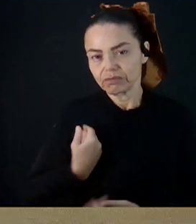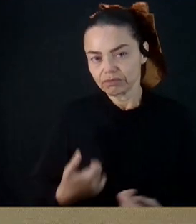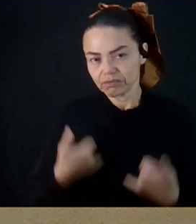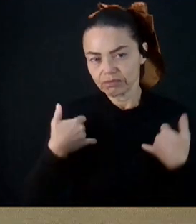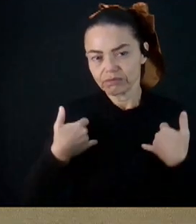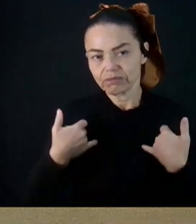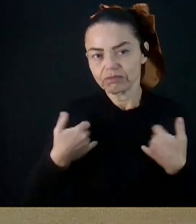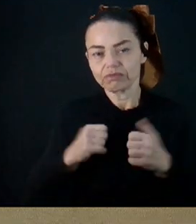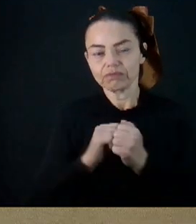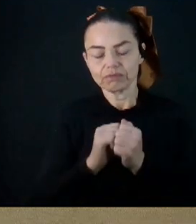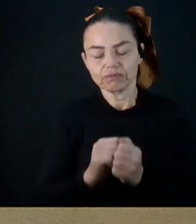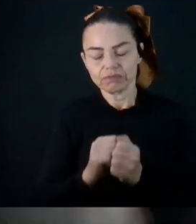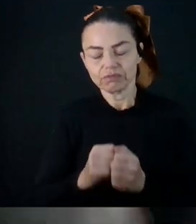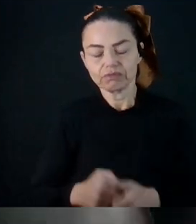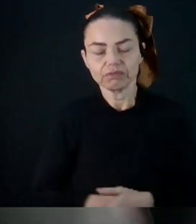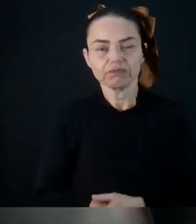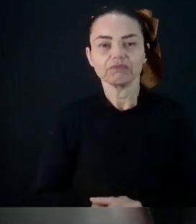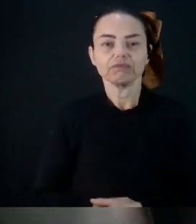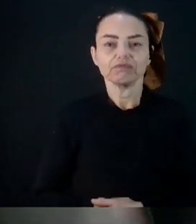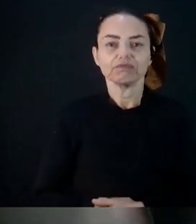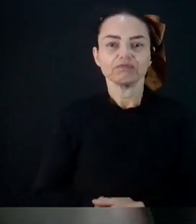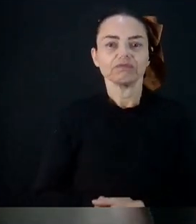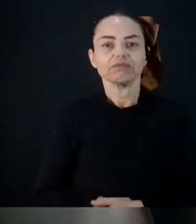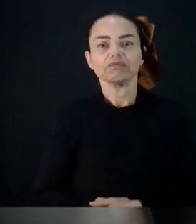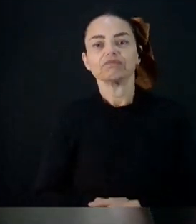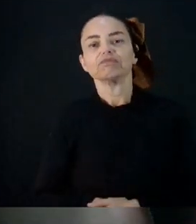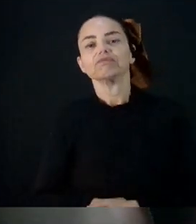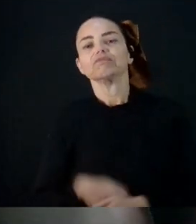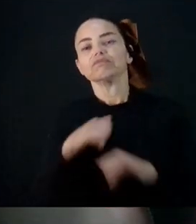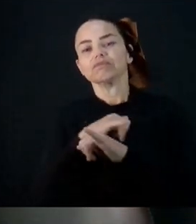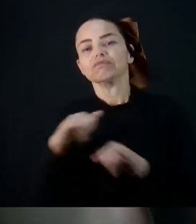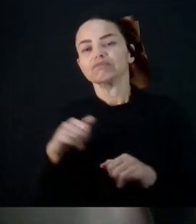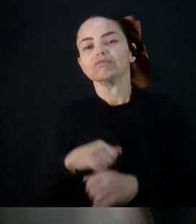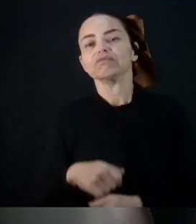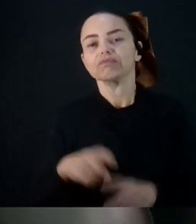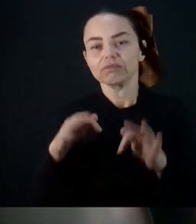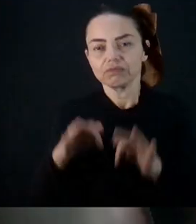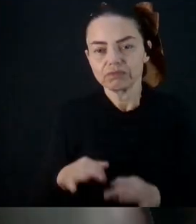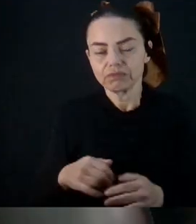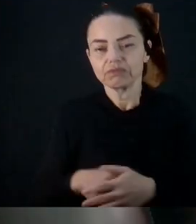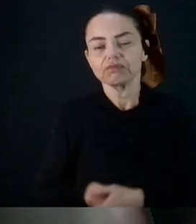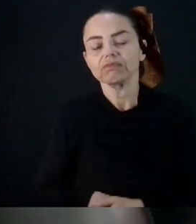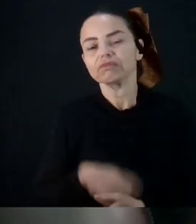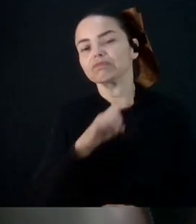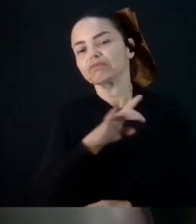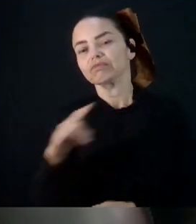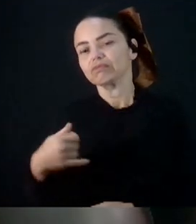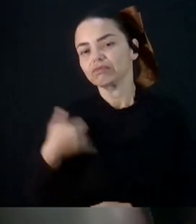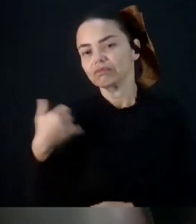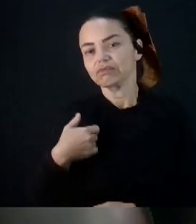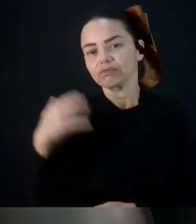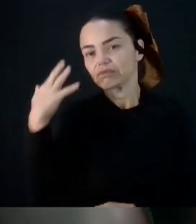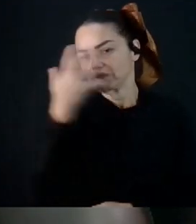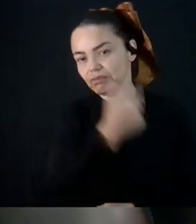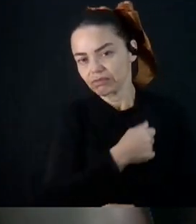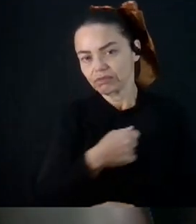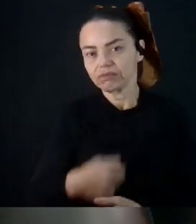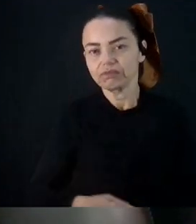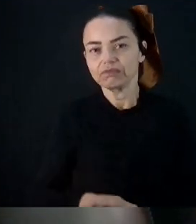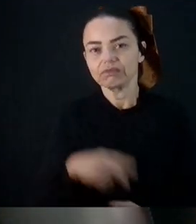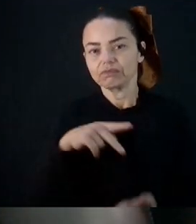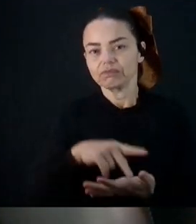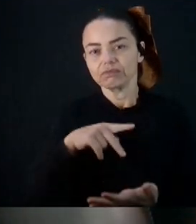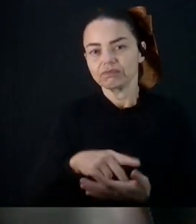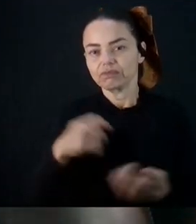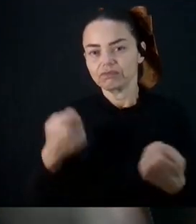vocês. E o que eu tenho de mensagem final é que cada idade tem sua beleza, a beleza da criança é tão genuína, não tem